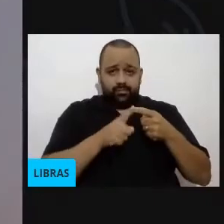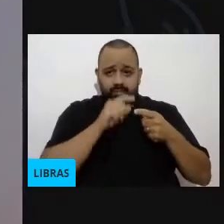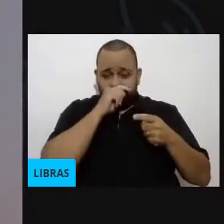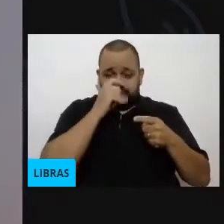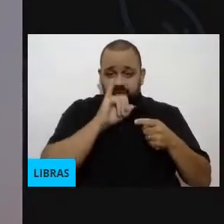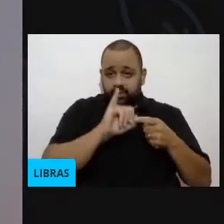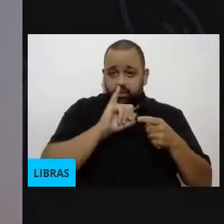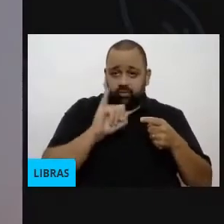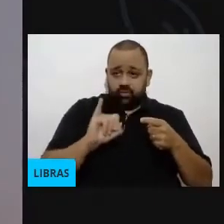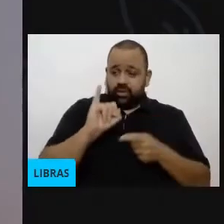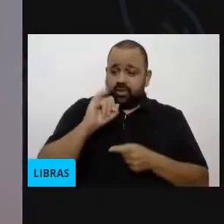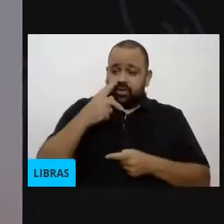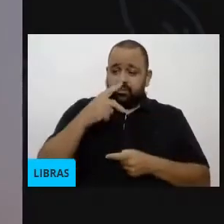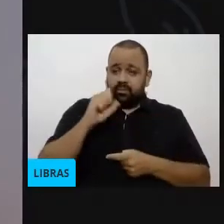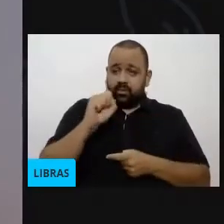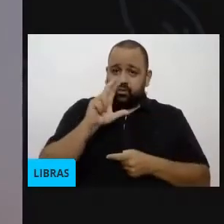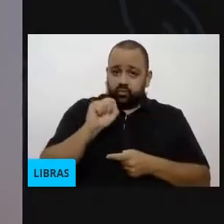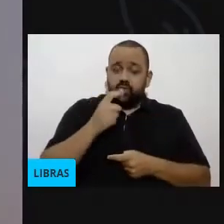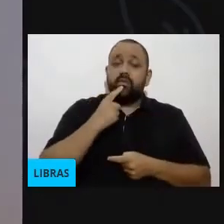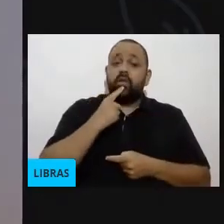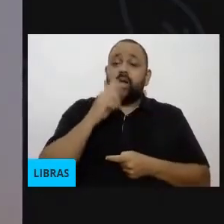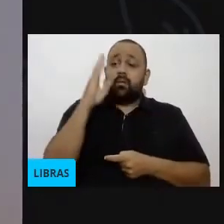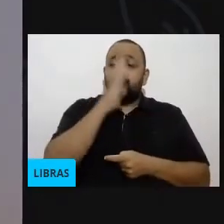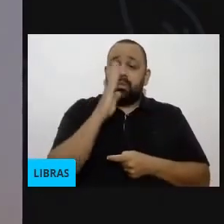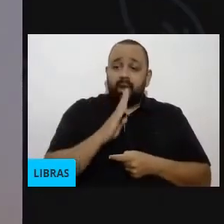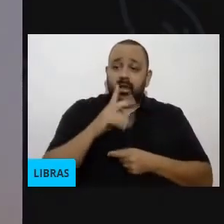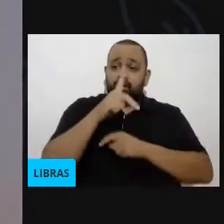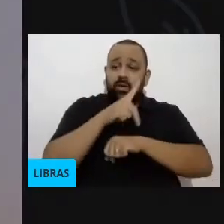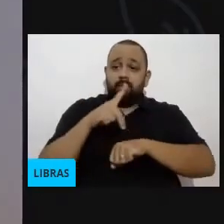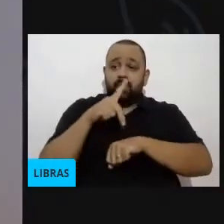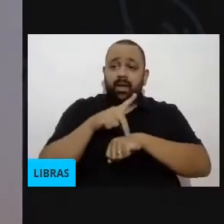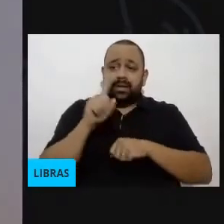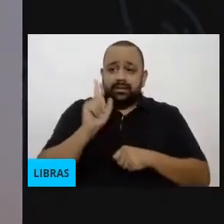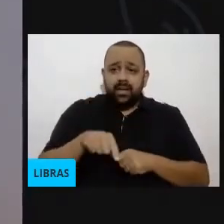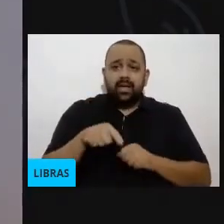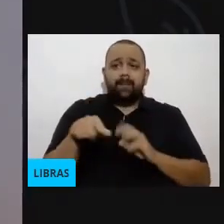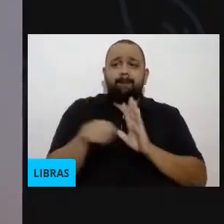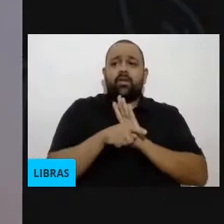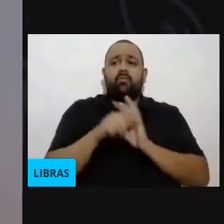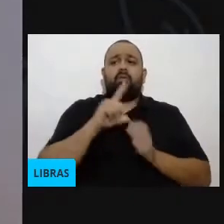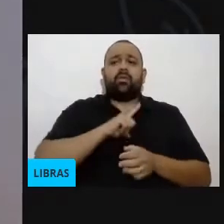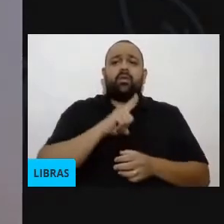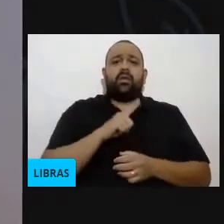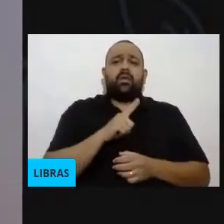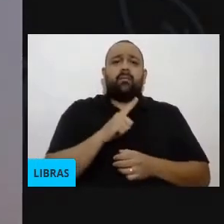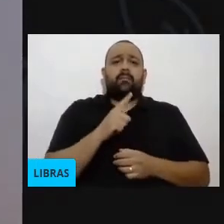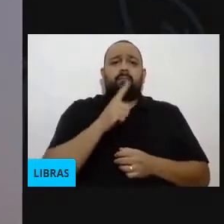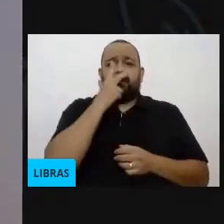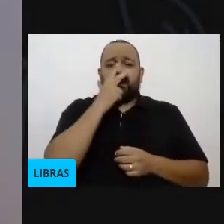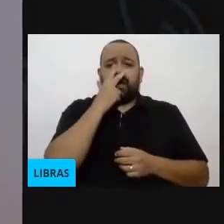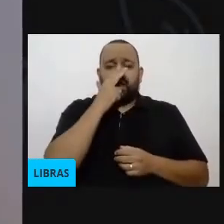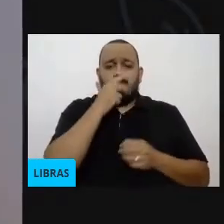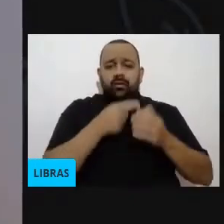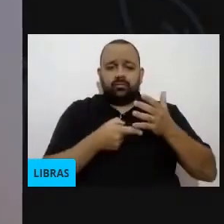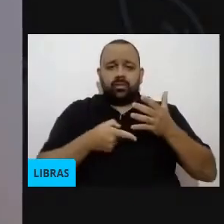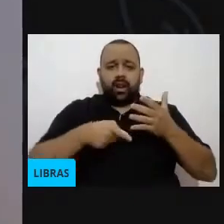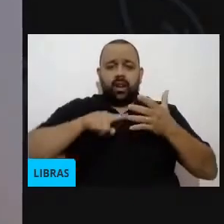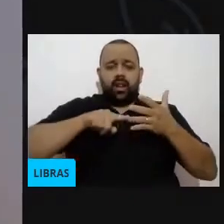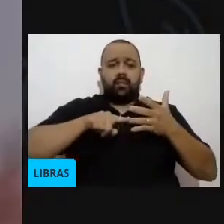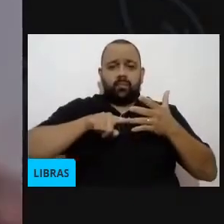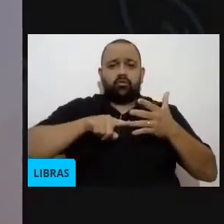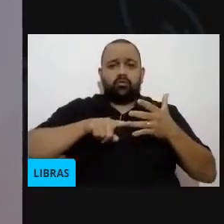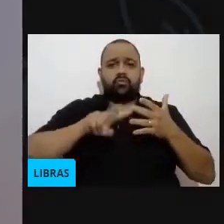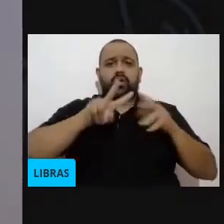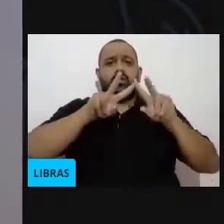Ipsos disse que o Brasil é o país que está na penúltima colocação do ponto de vista